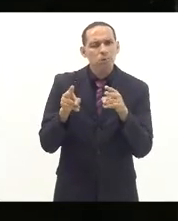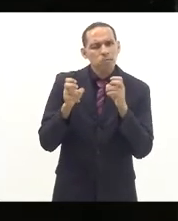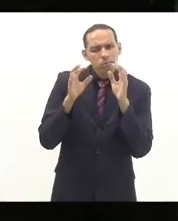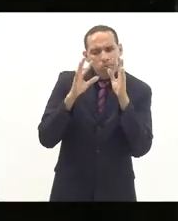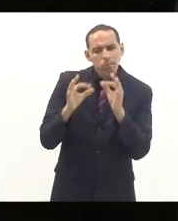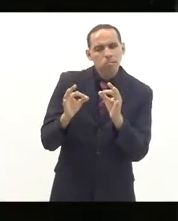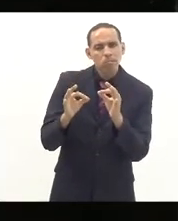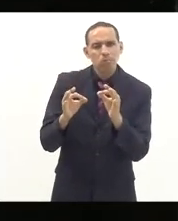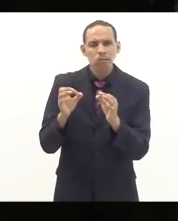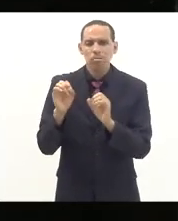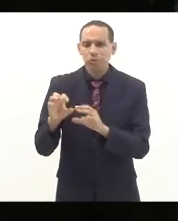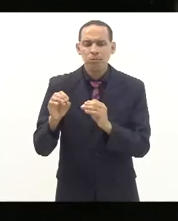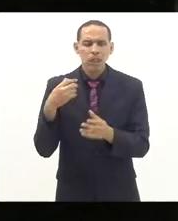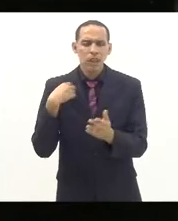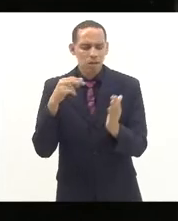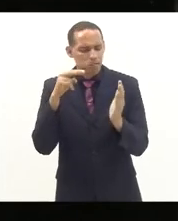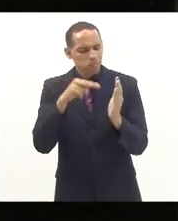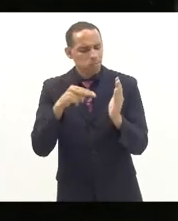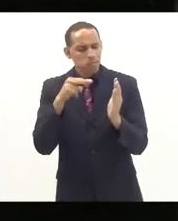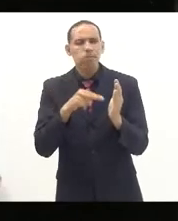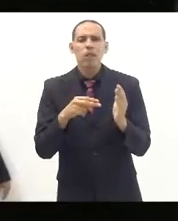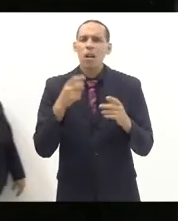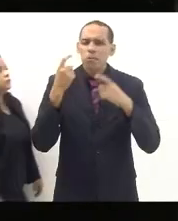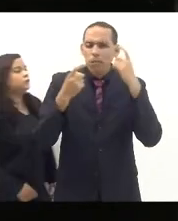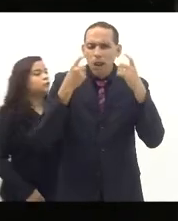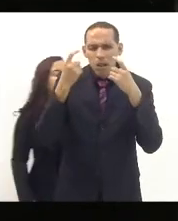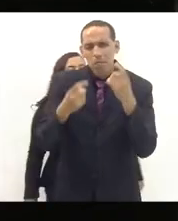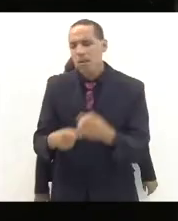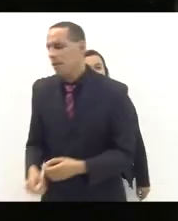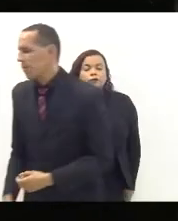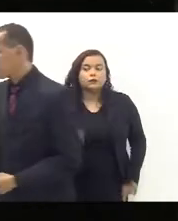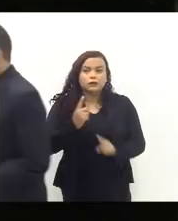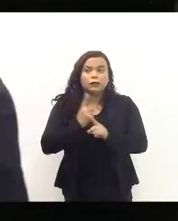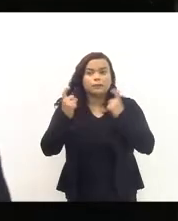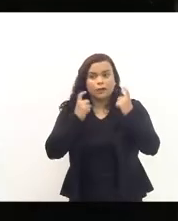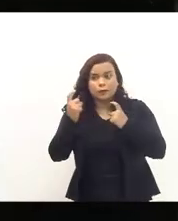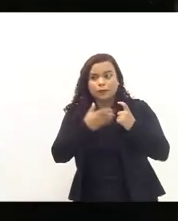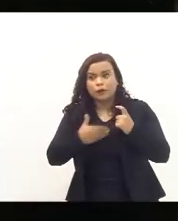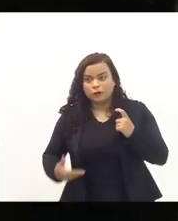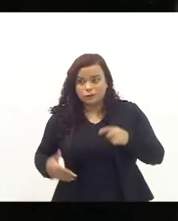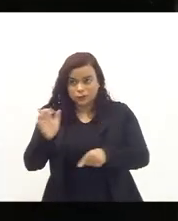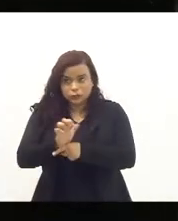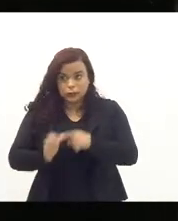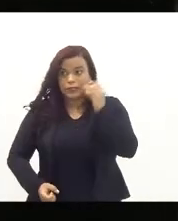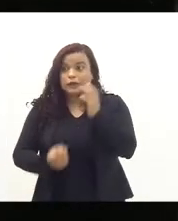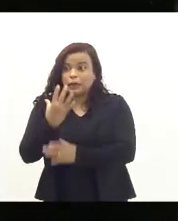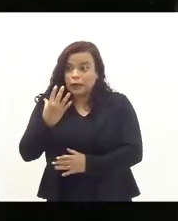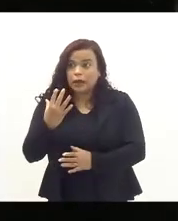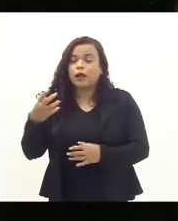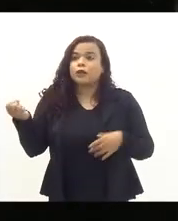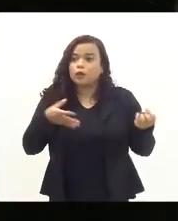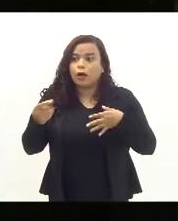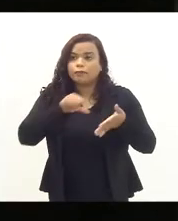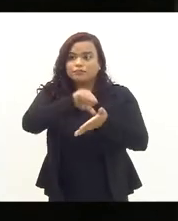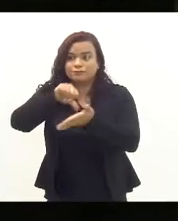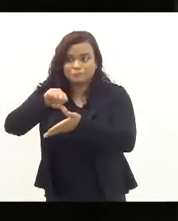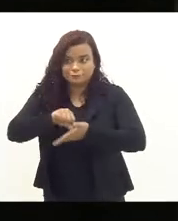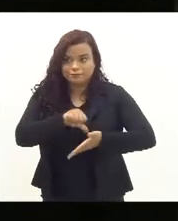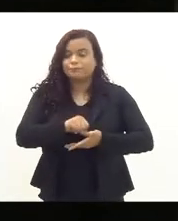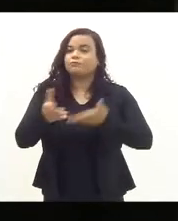questões da educação Eu verifiquei uma preocupação do Governo do Estado na construção de novas unidades